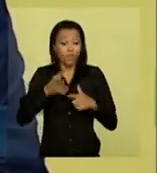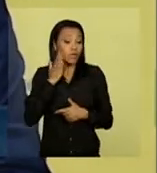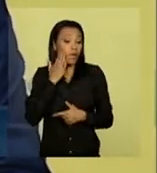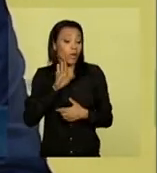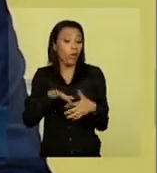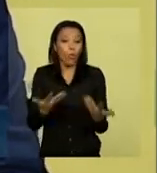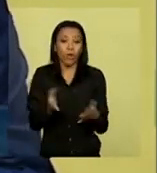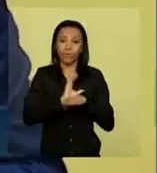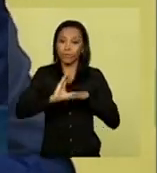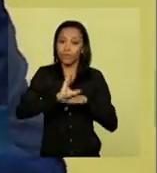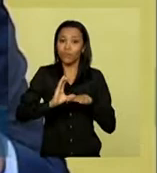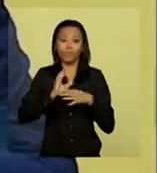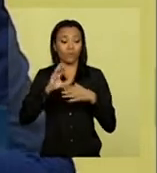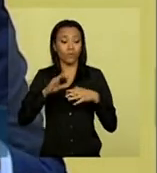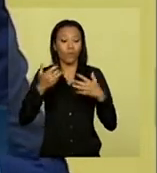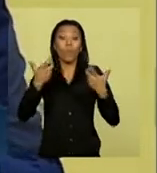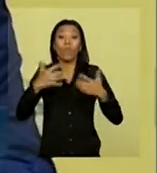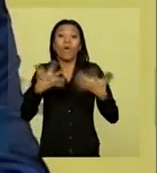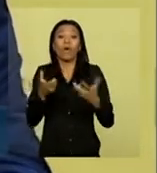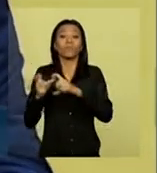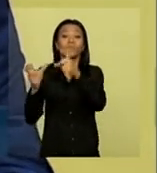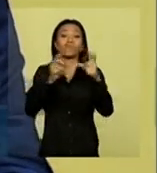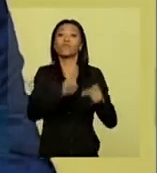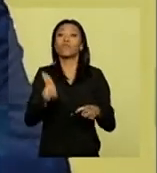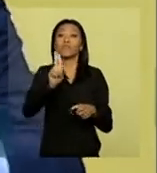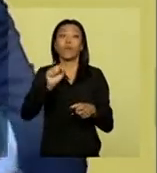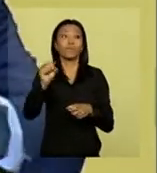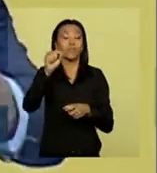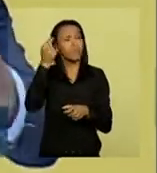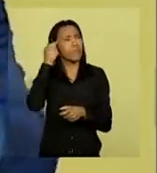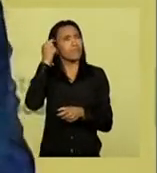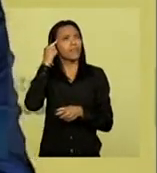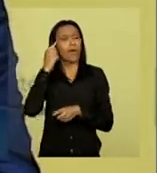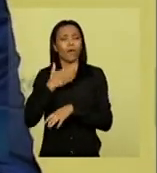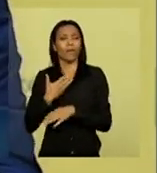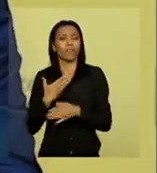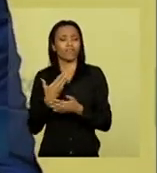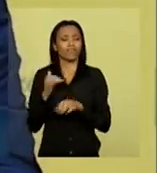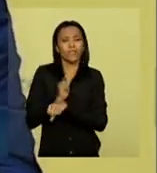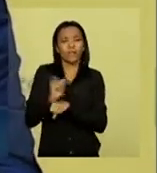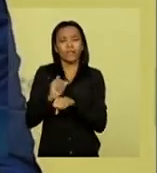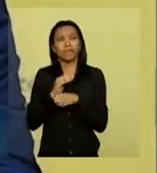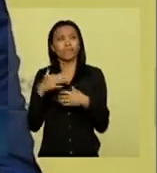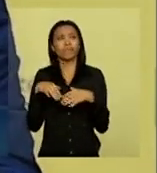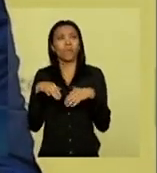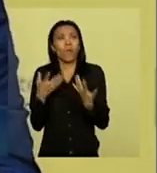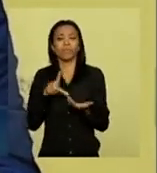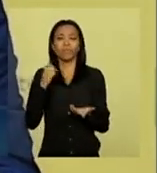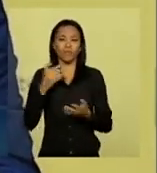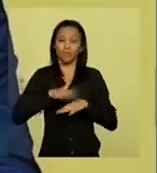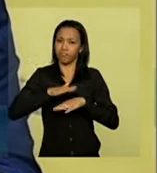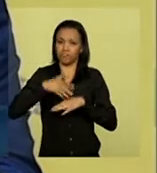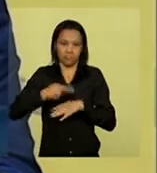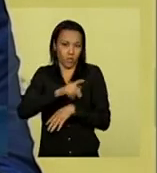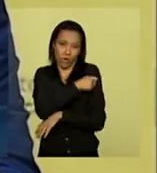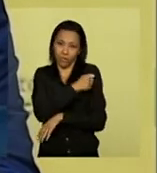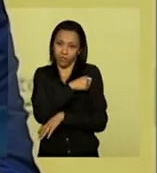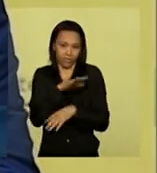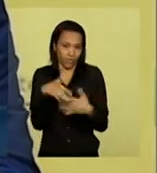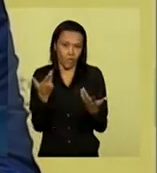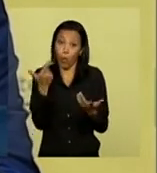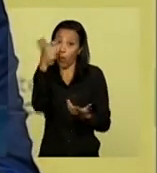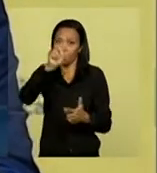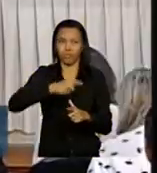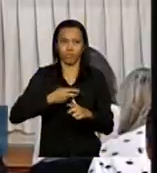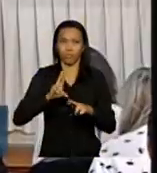cursos Os Novos Campos e eles podemos começar a pensar a sua estratégia e poder adotar ao longo da semana e não tem outra